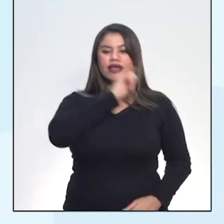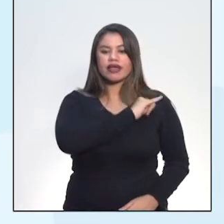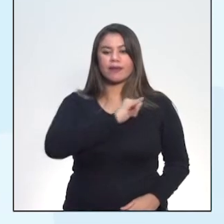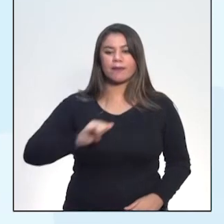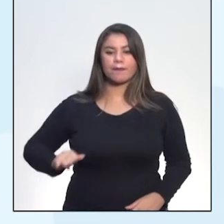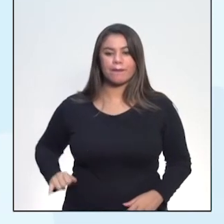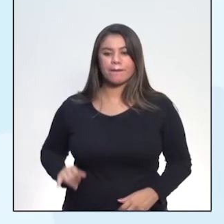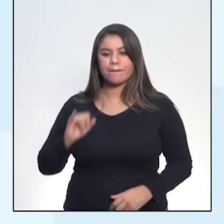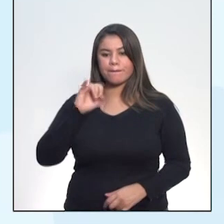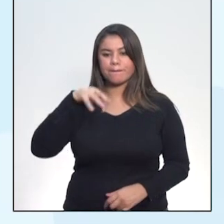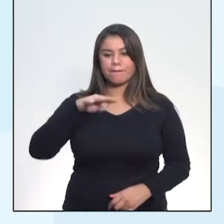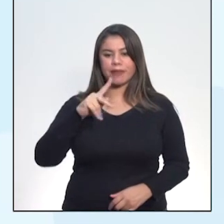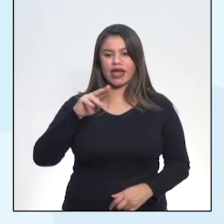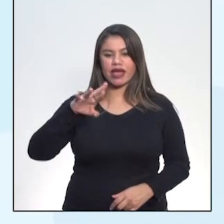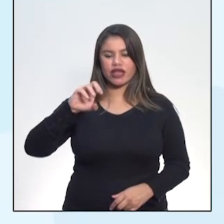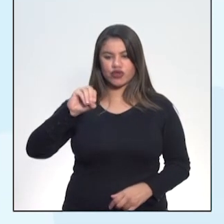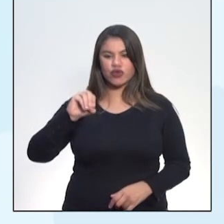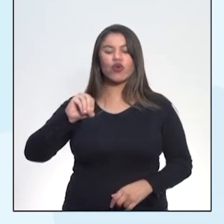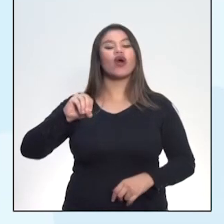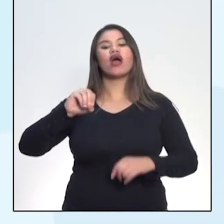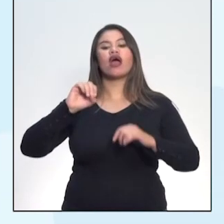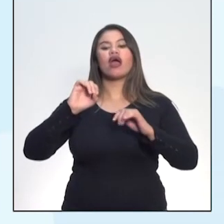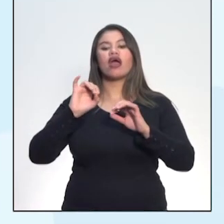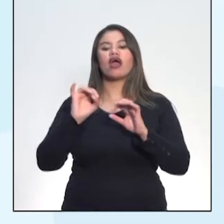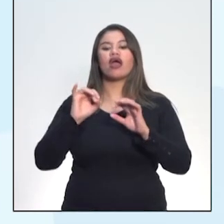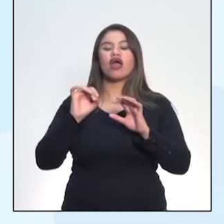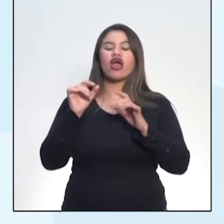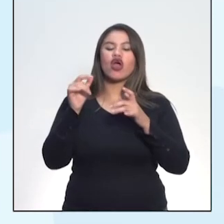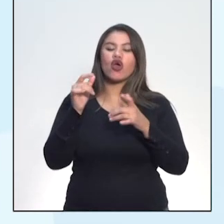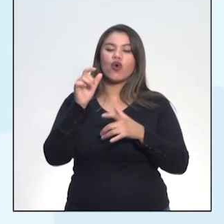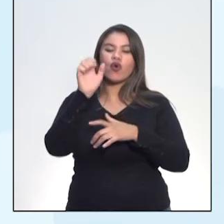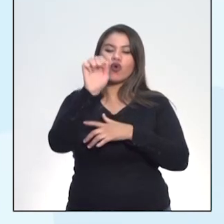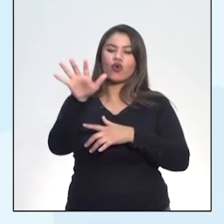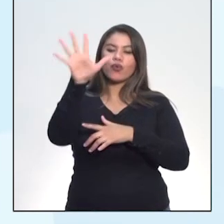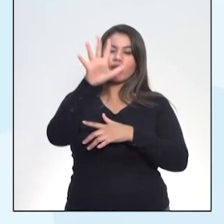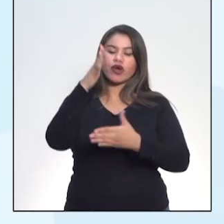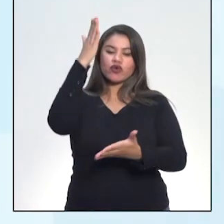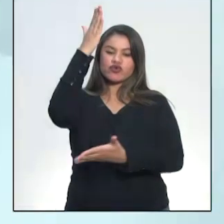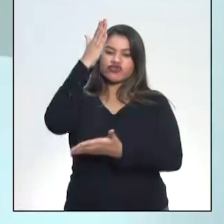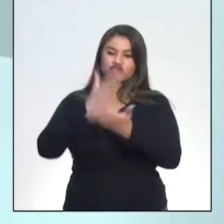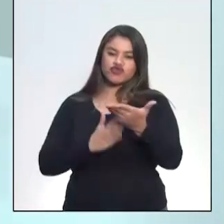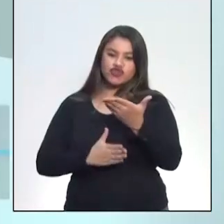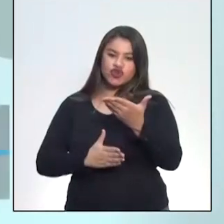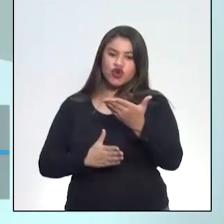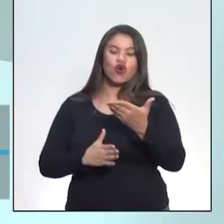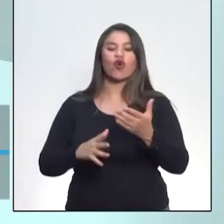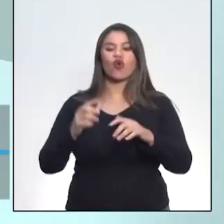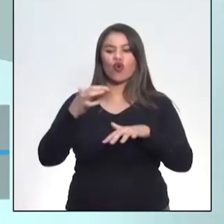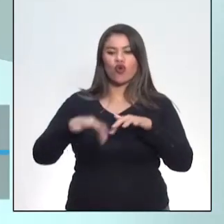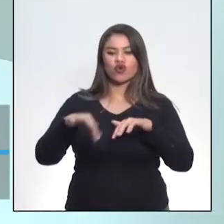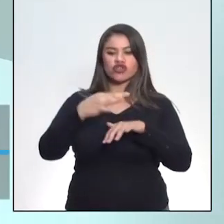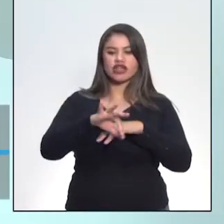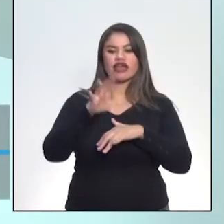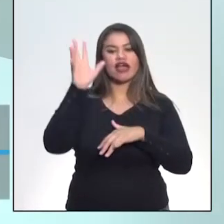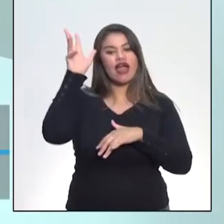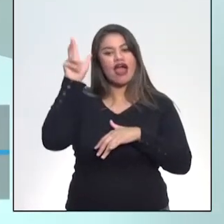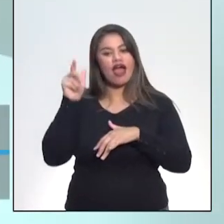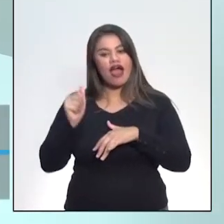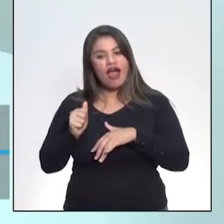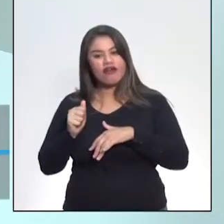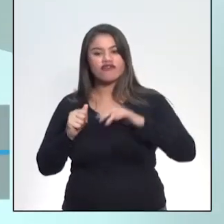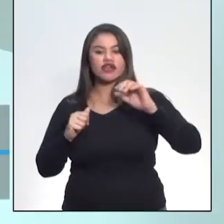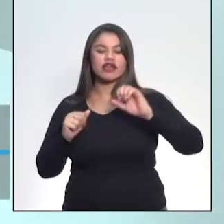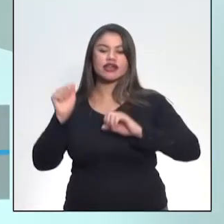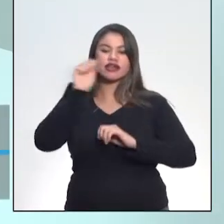ali, entre eles, dividir uma parte do continente asiático e uma parte do continente africano